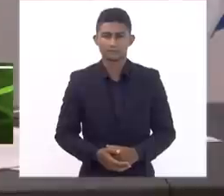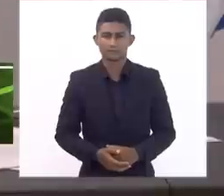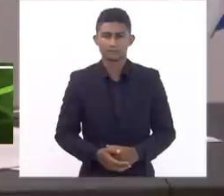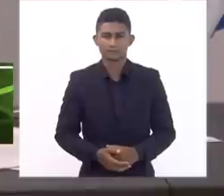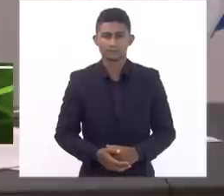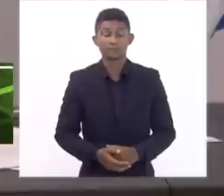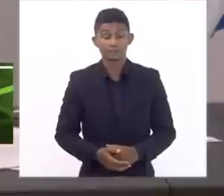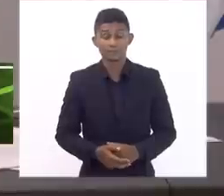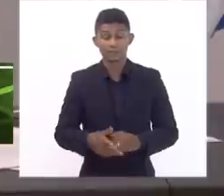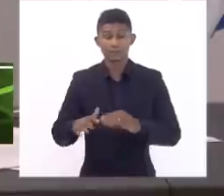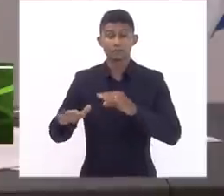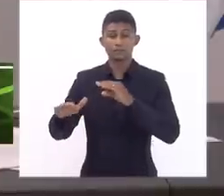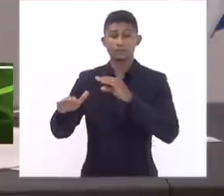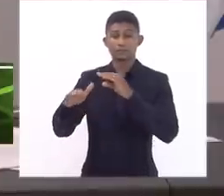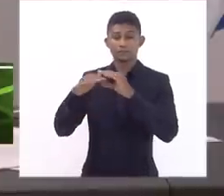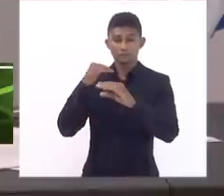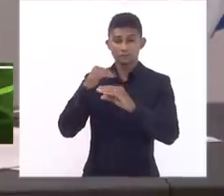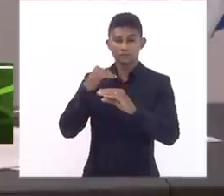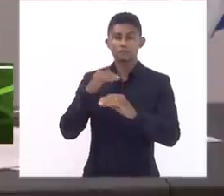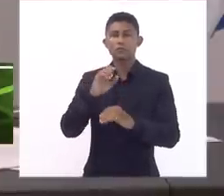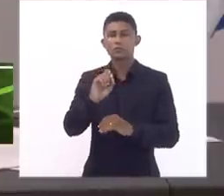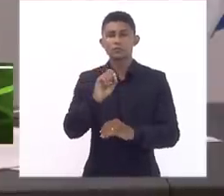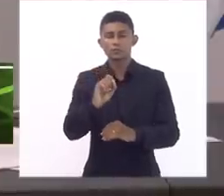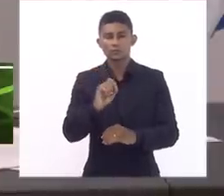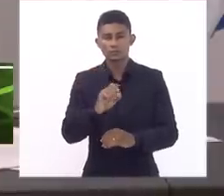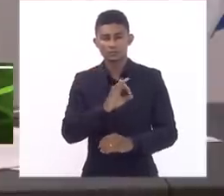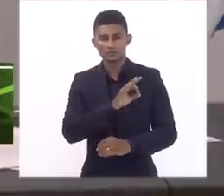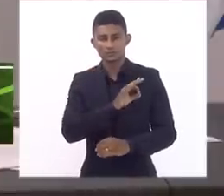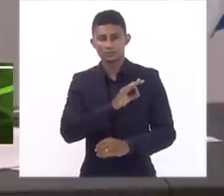A mensagem que chegou, Polícia Penal.